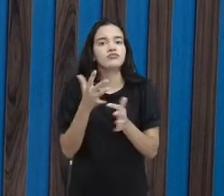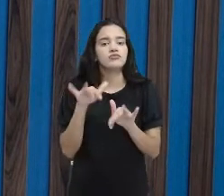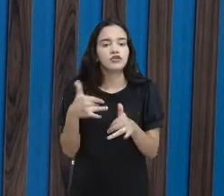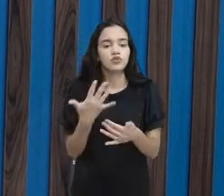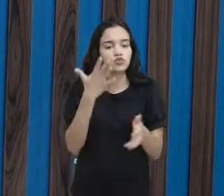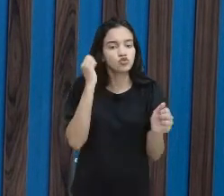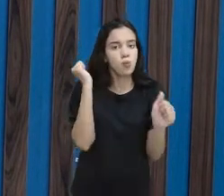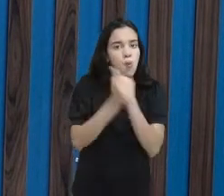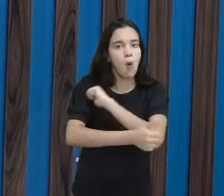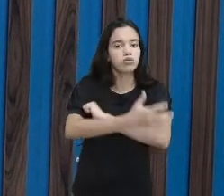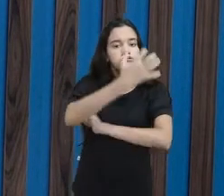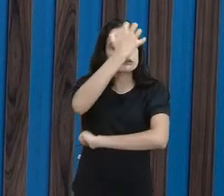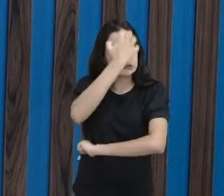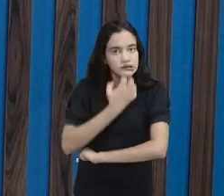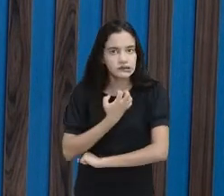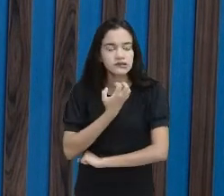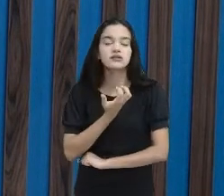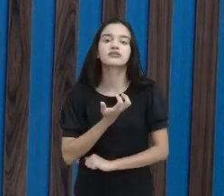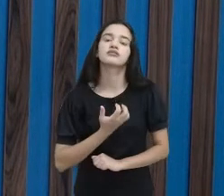um esporte mais